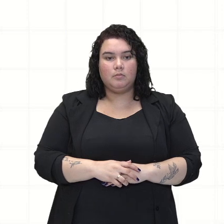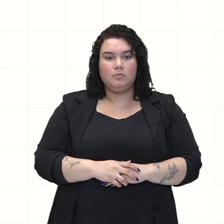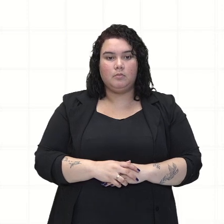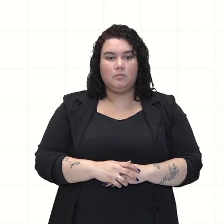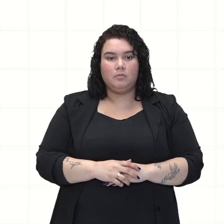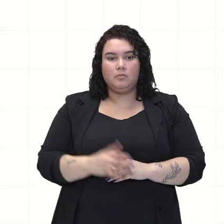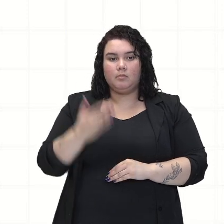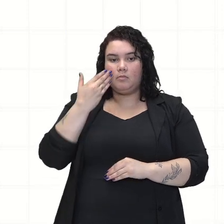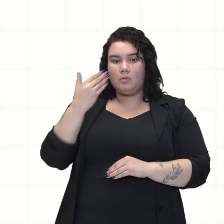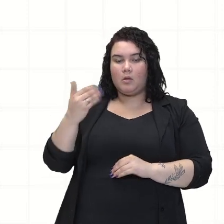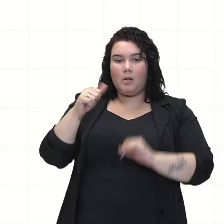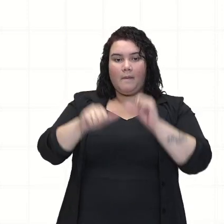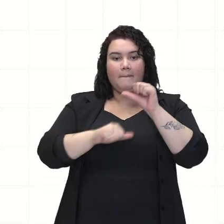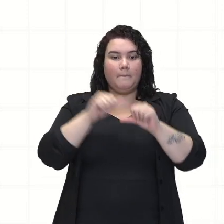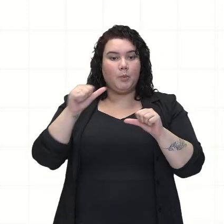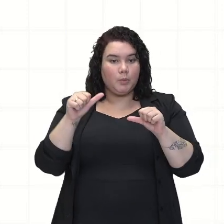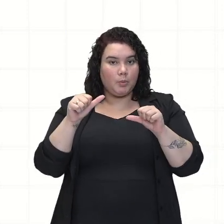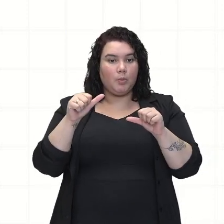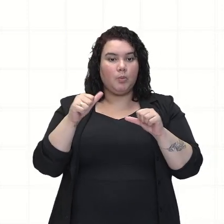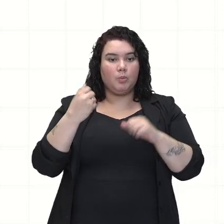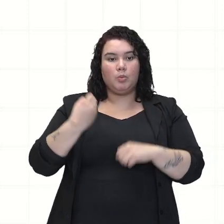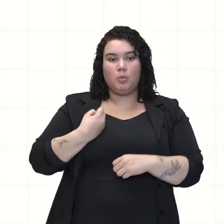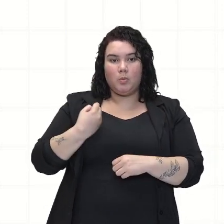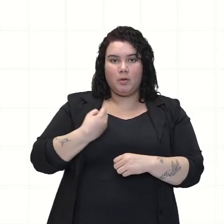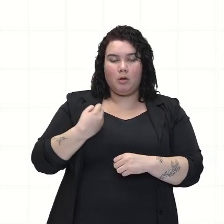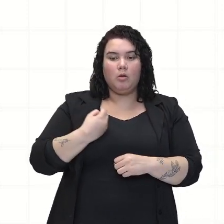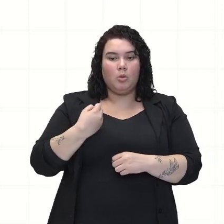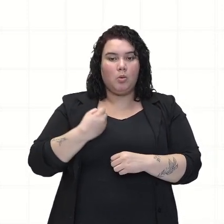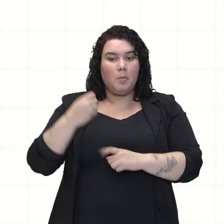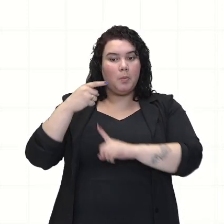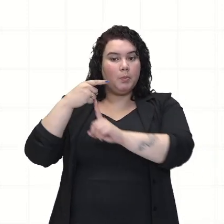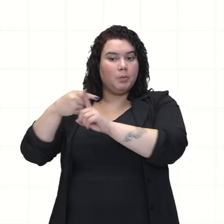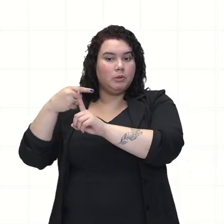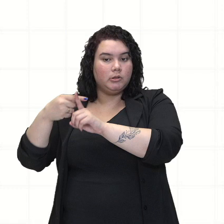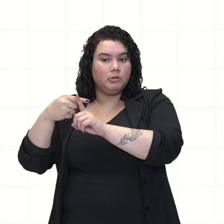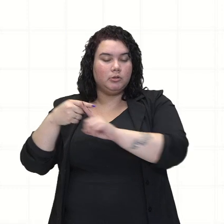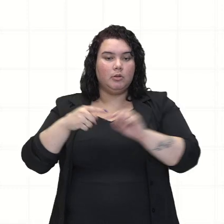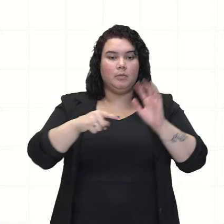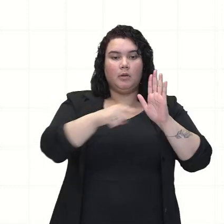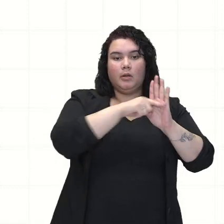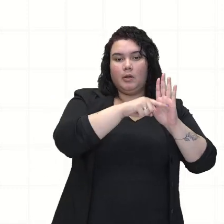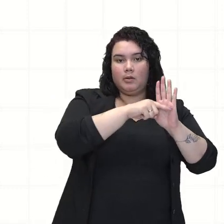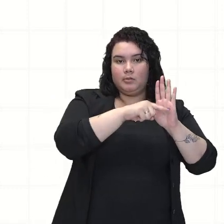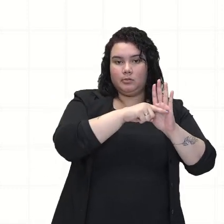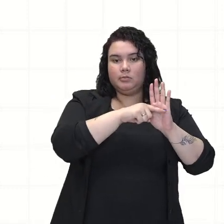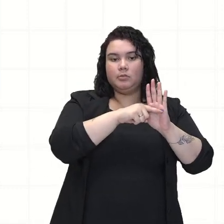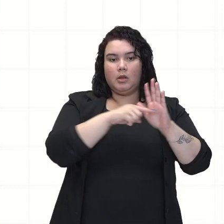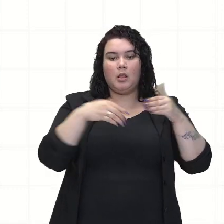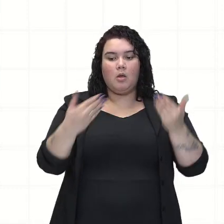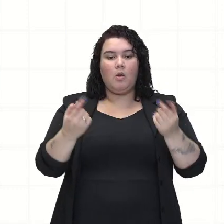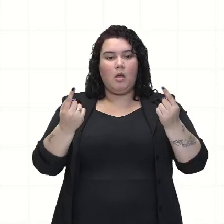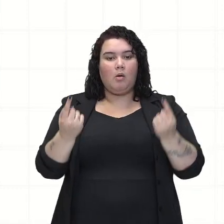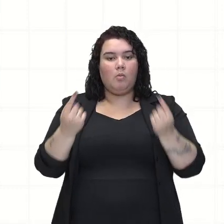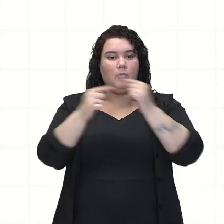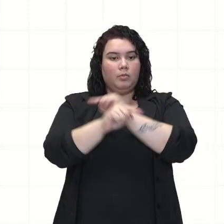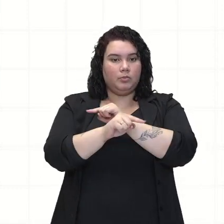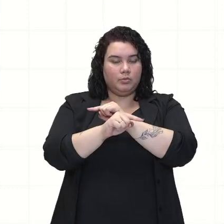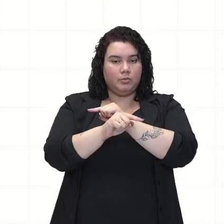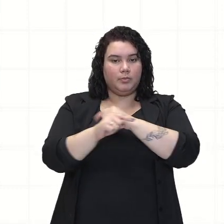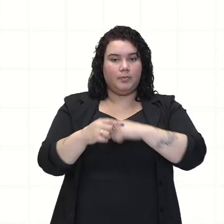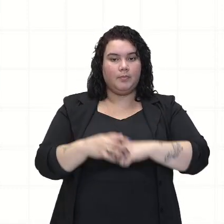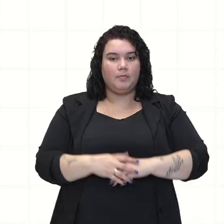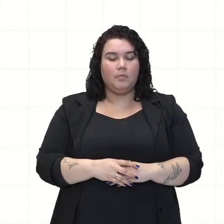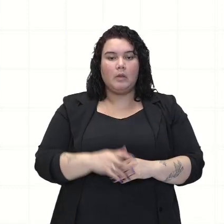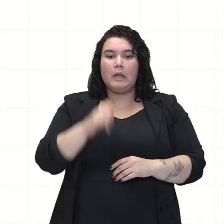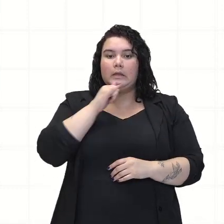Olha o que acontece no Y, tá? Ele fica oposto. Vamos aqui para